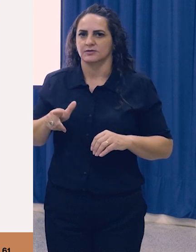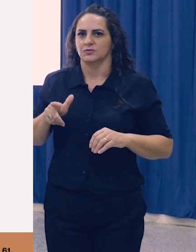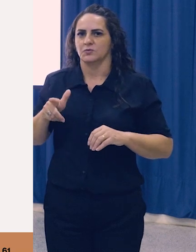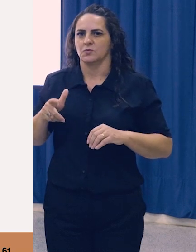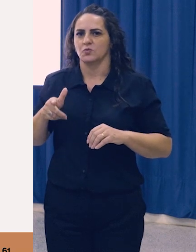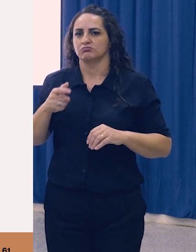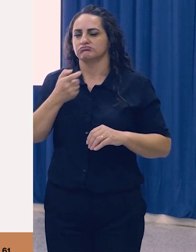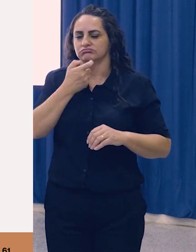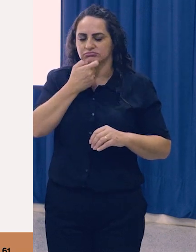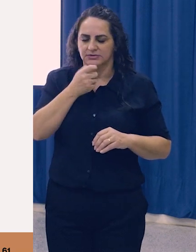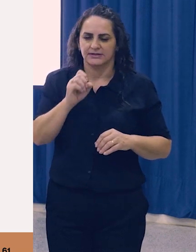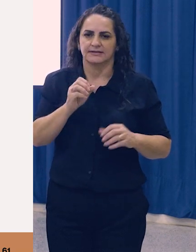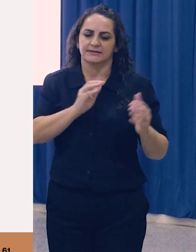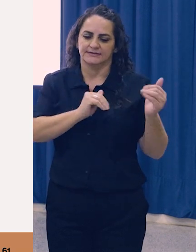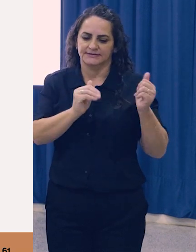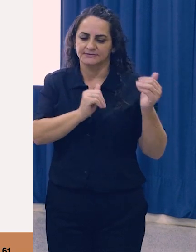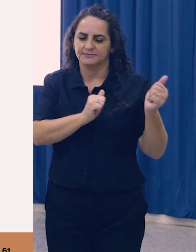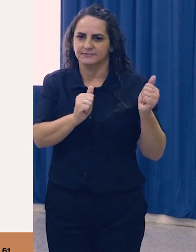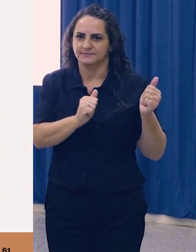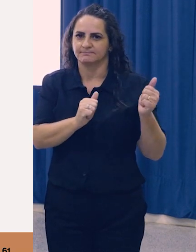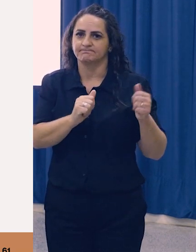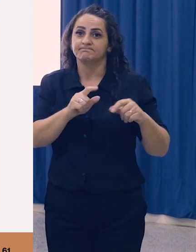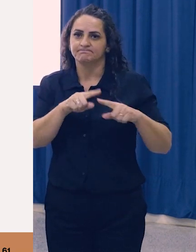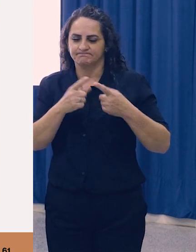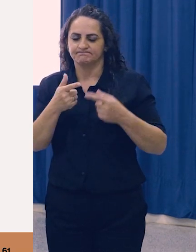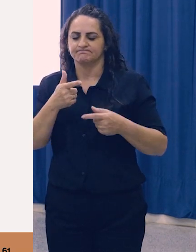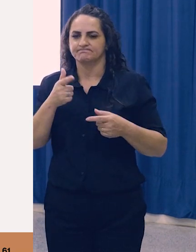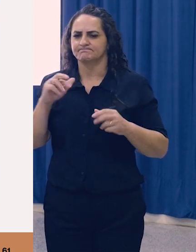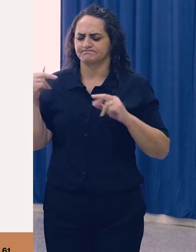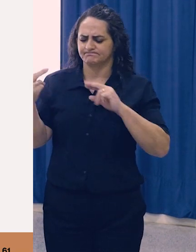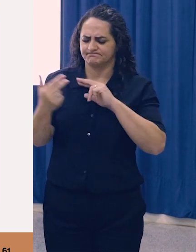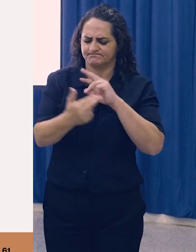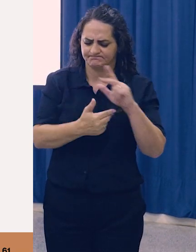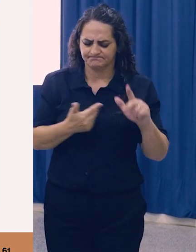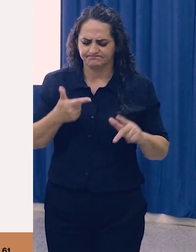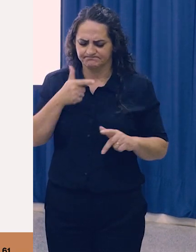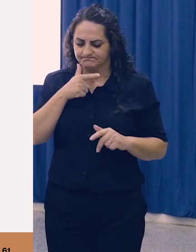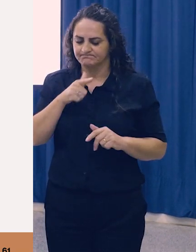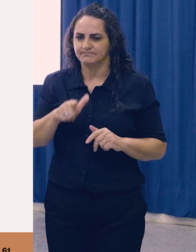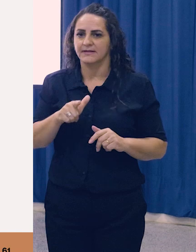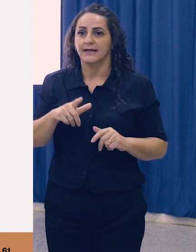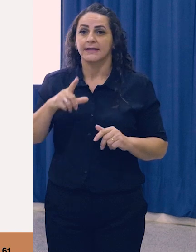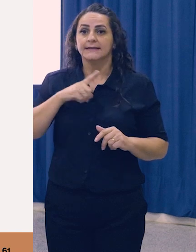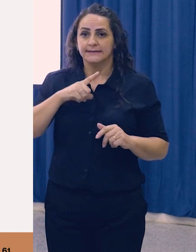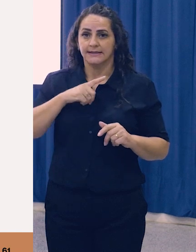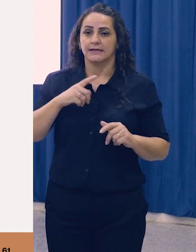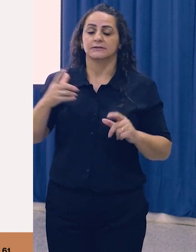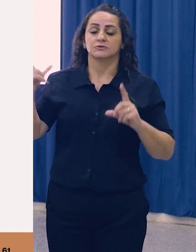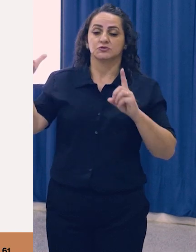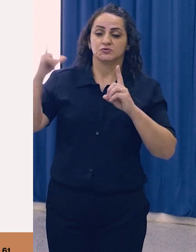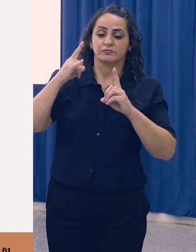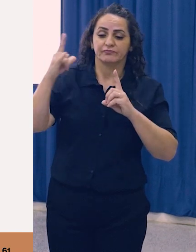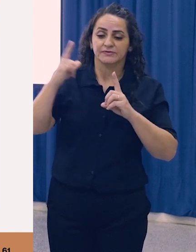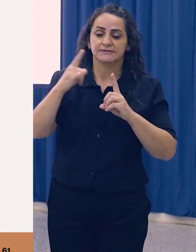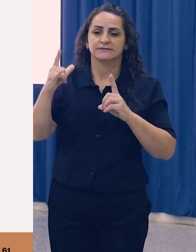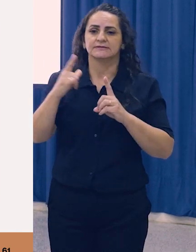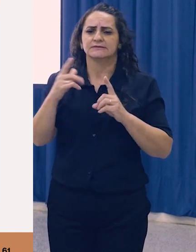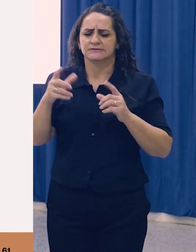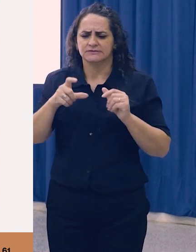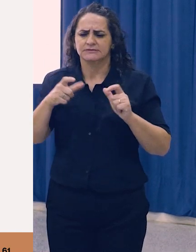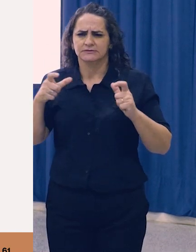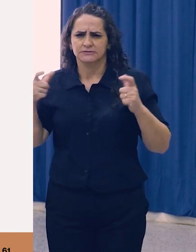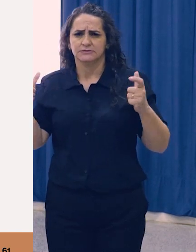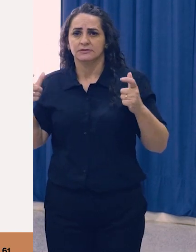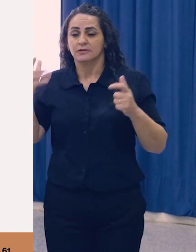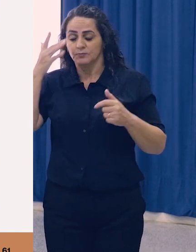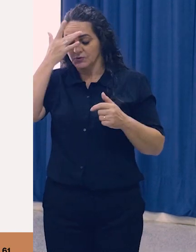Majoritariamente inglês e espanhol, mas enfim, vários idiomas. E ele tem uma fanbase muito grande, mesmo de quem não quer aprender